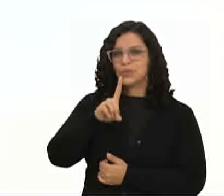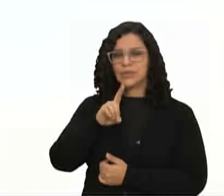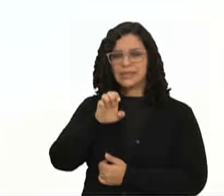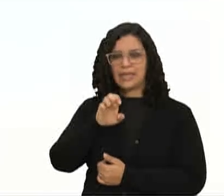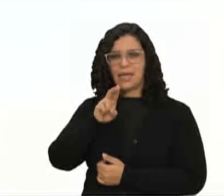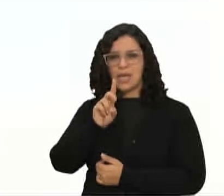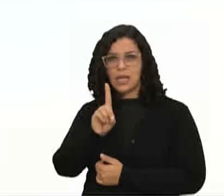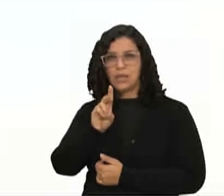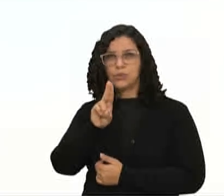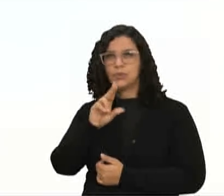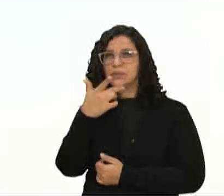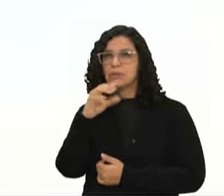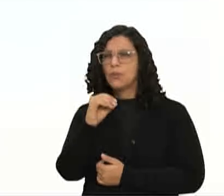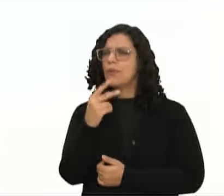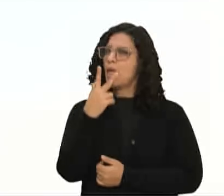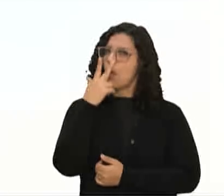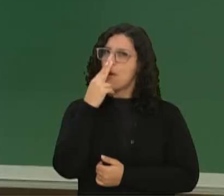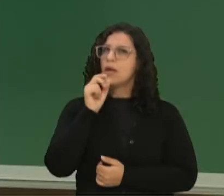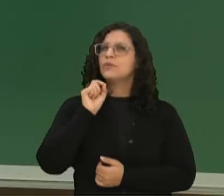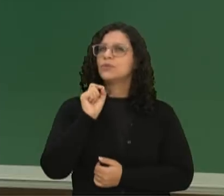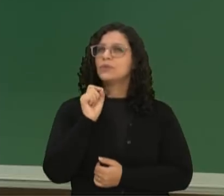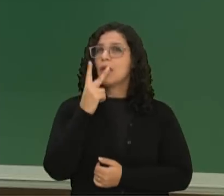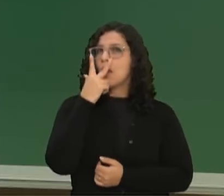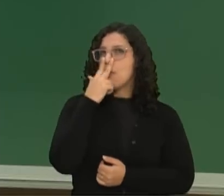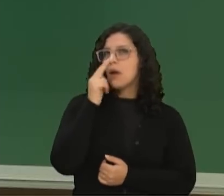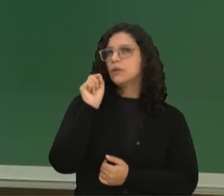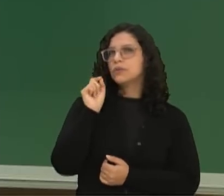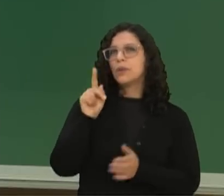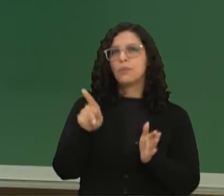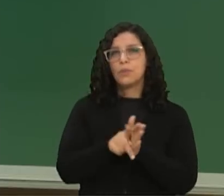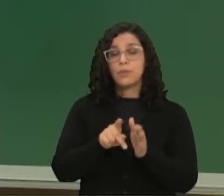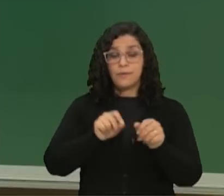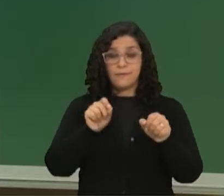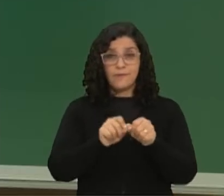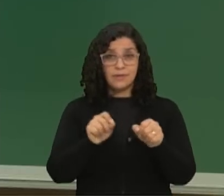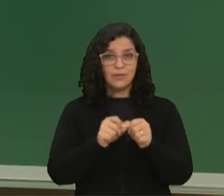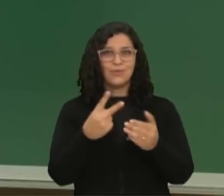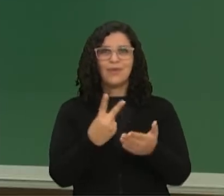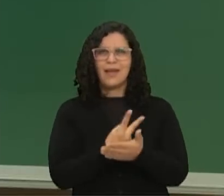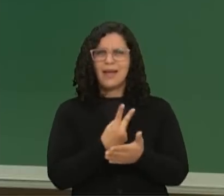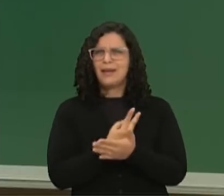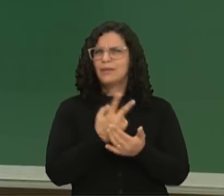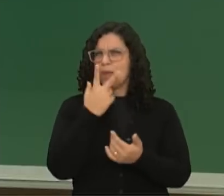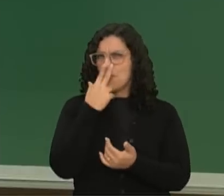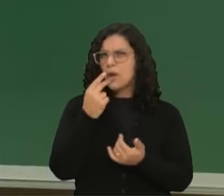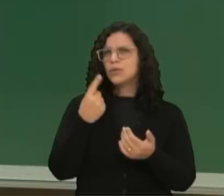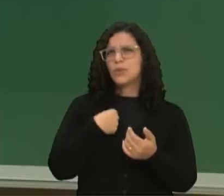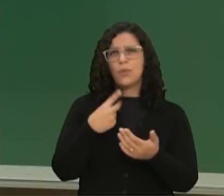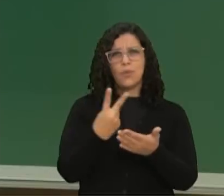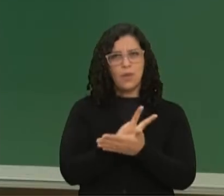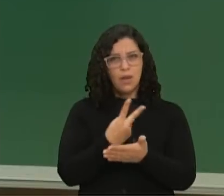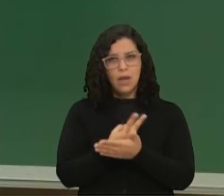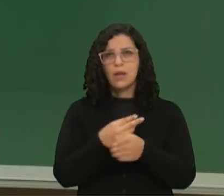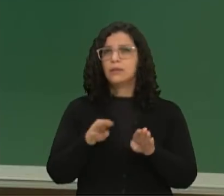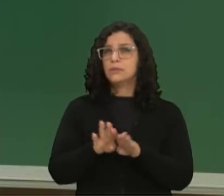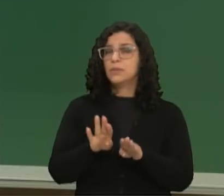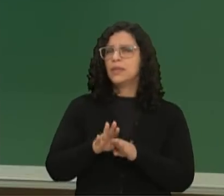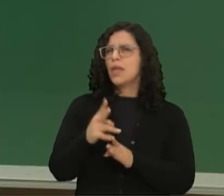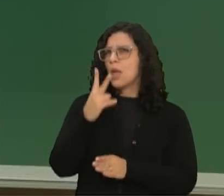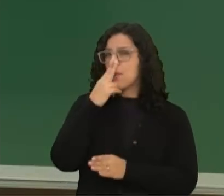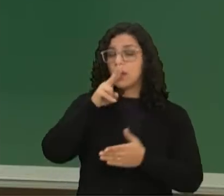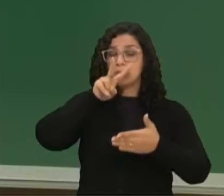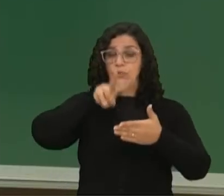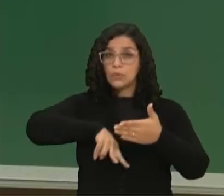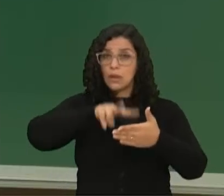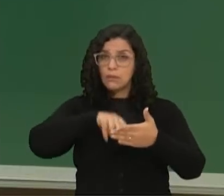está deduzindo que ela está fazendo errado. Ela está deduzindo que ela leu